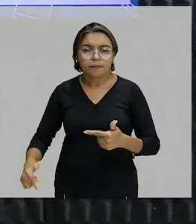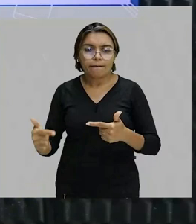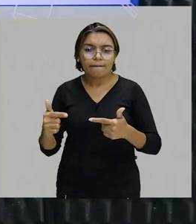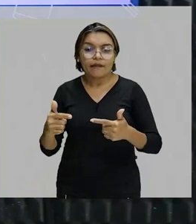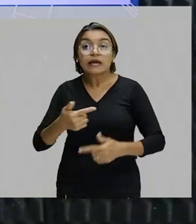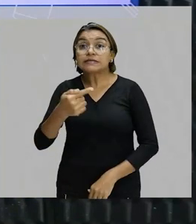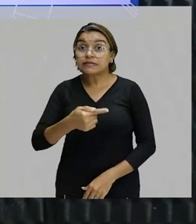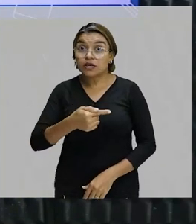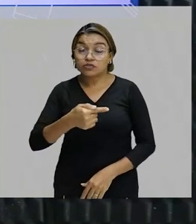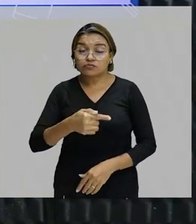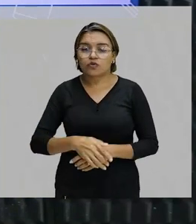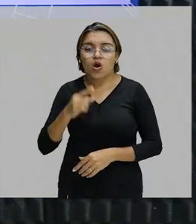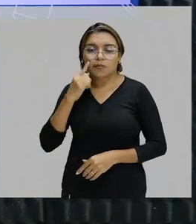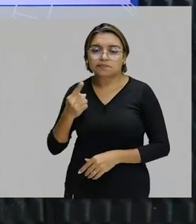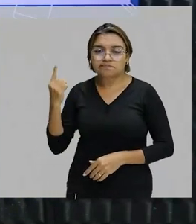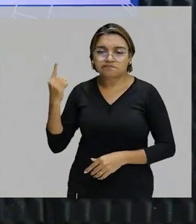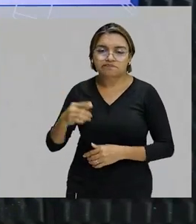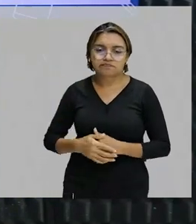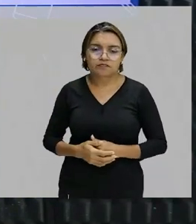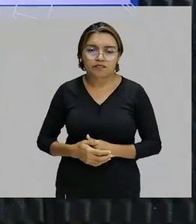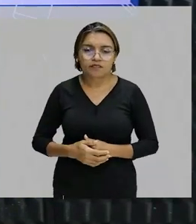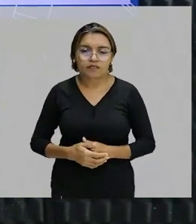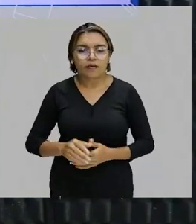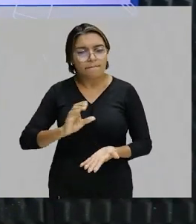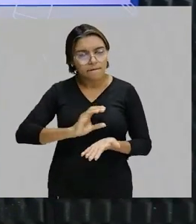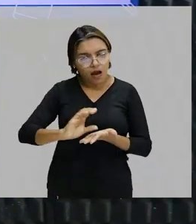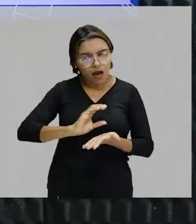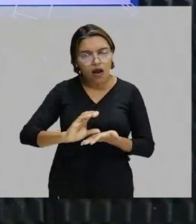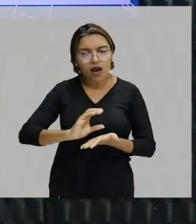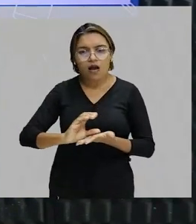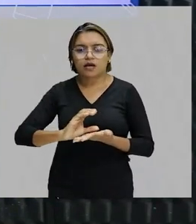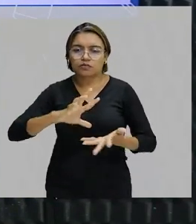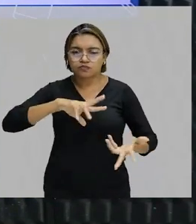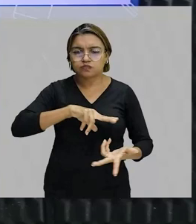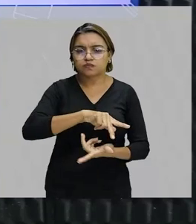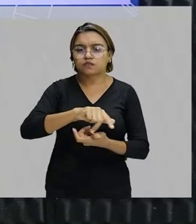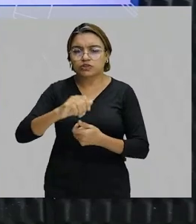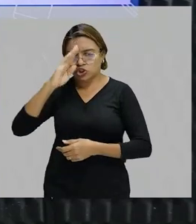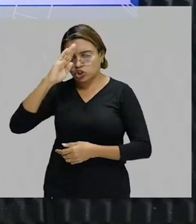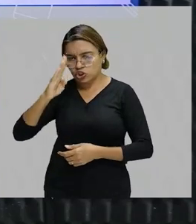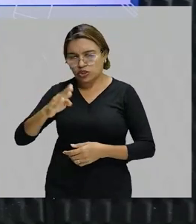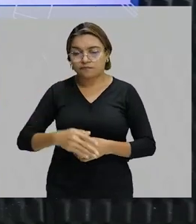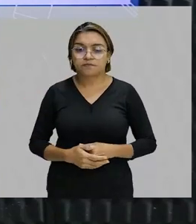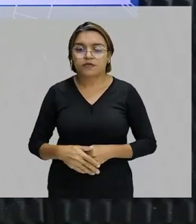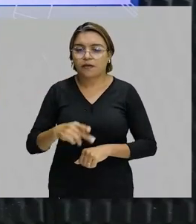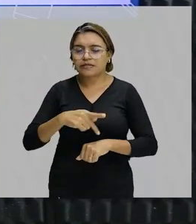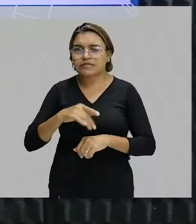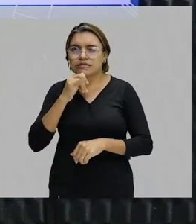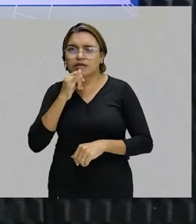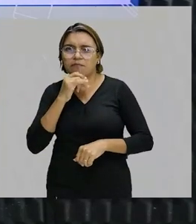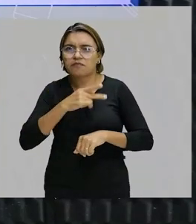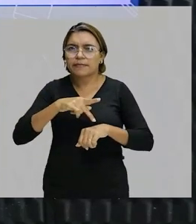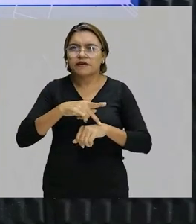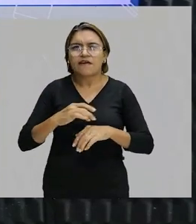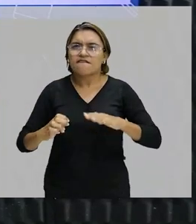estrangeiro direto Abrir filiais de empresas estrangeiras nos país desento de McDonald's que